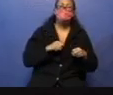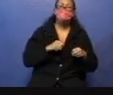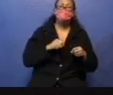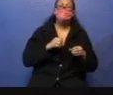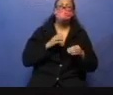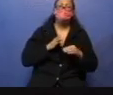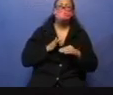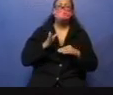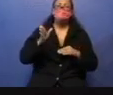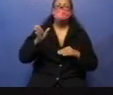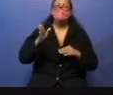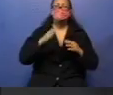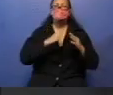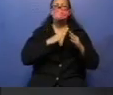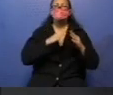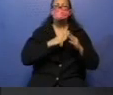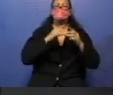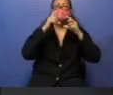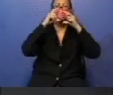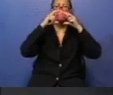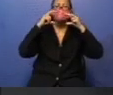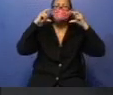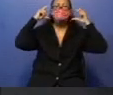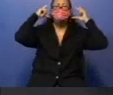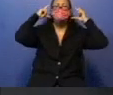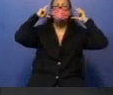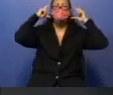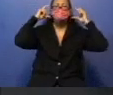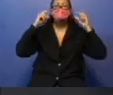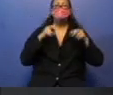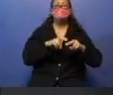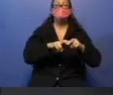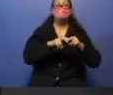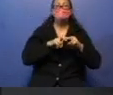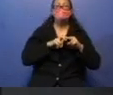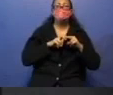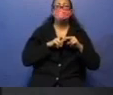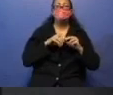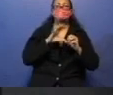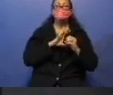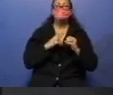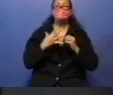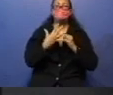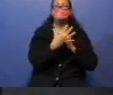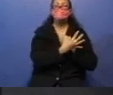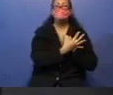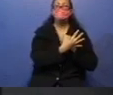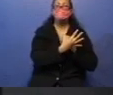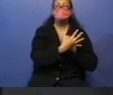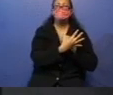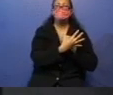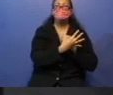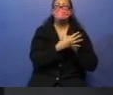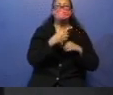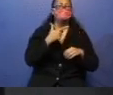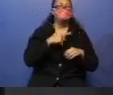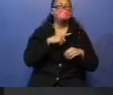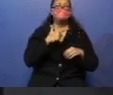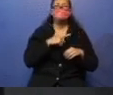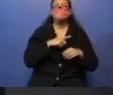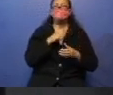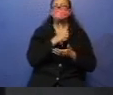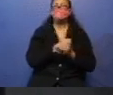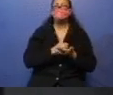caso essencial, usar a máscara, tá? Por causa desse novo vírus que ainda não tem uma medicação.